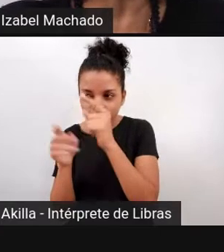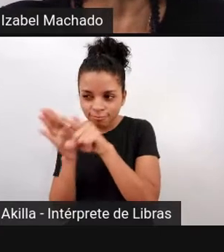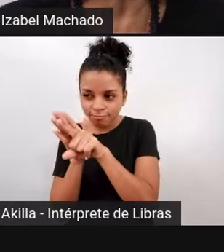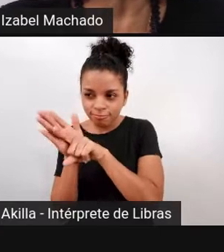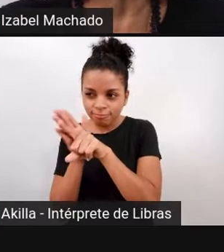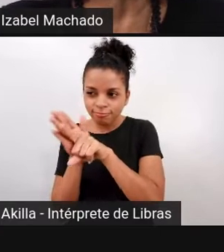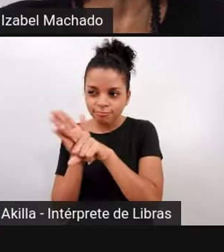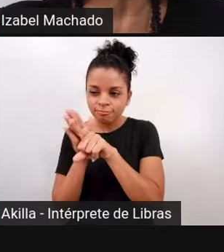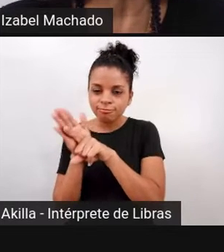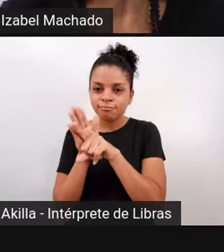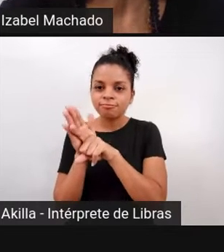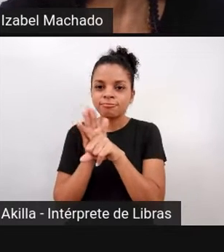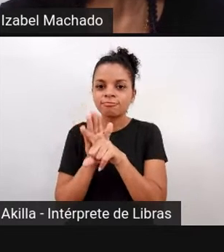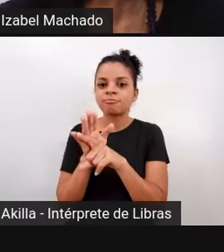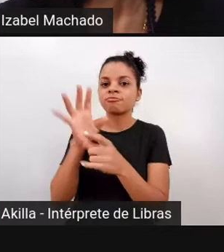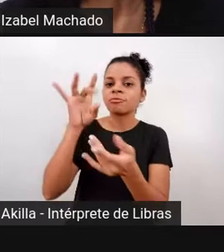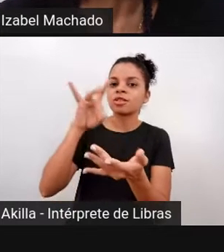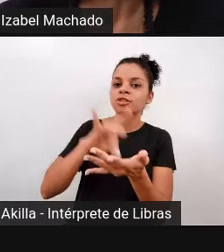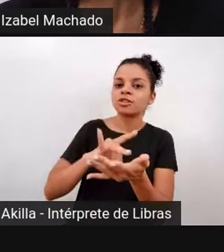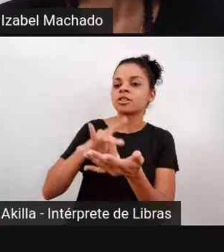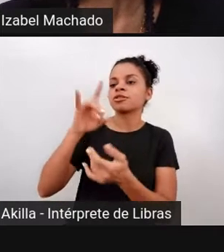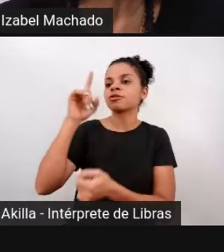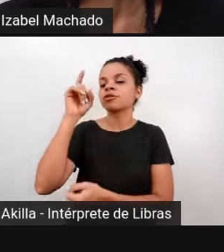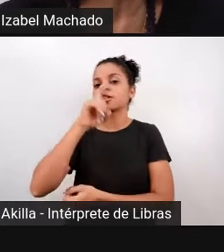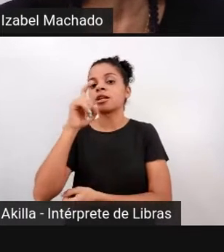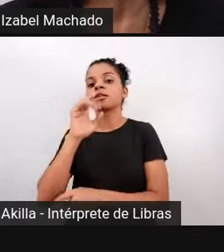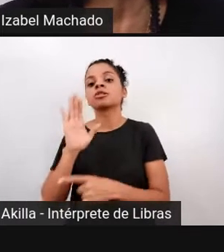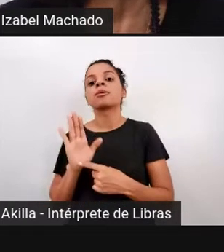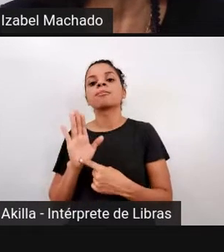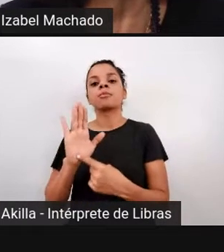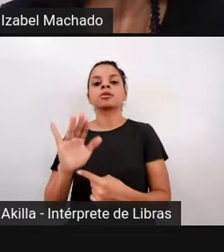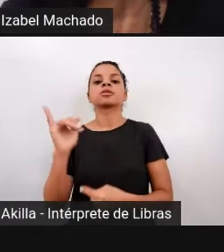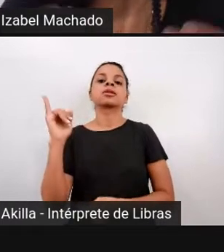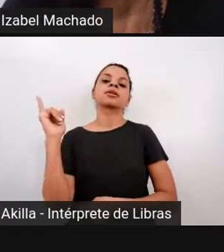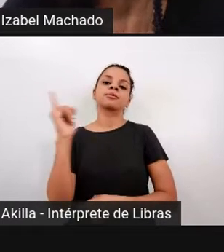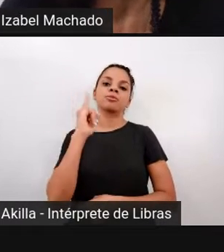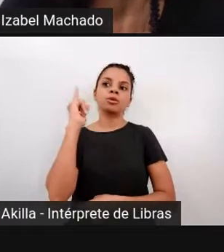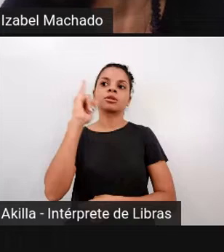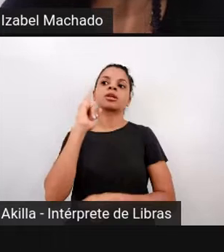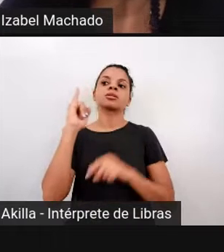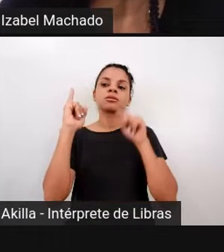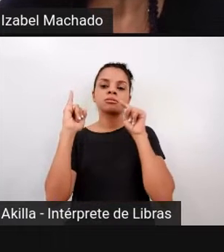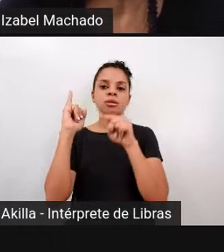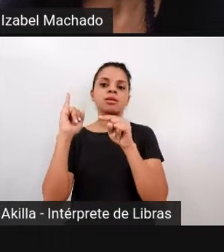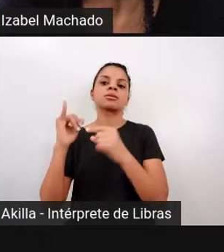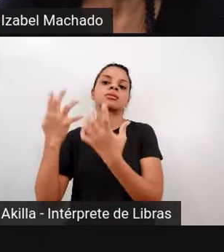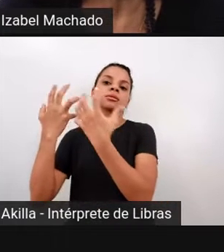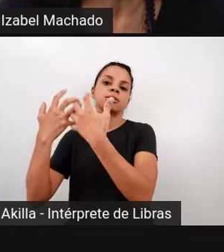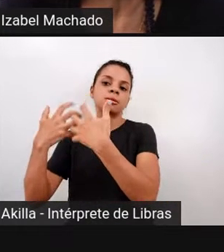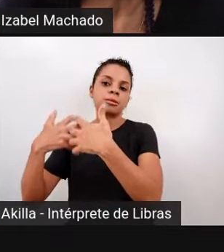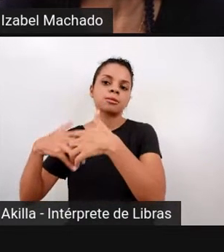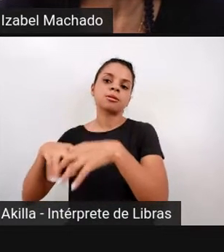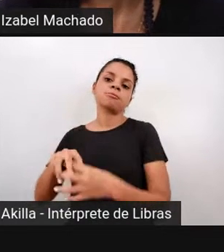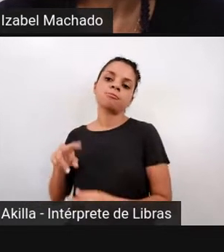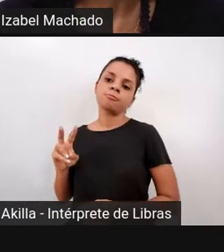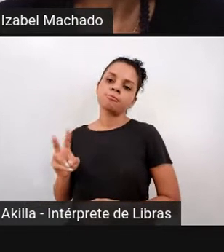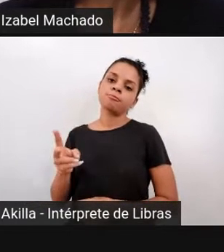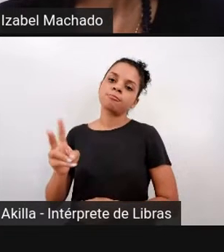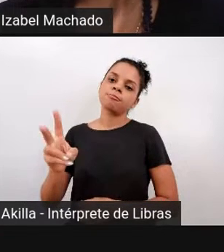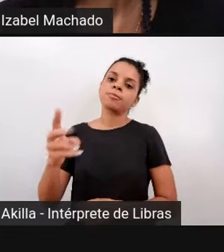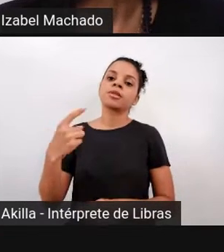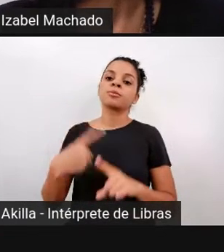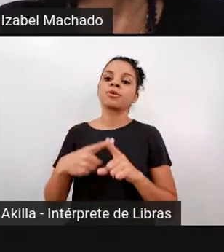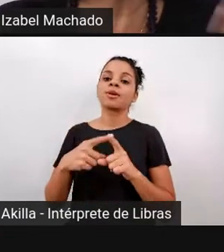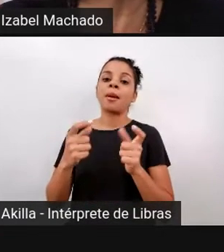ou confirmadas mostra a importância desse serviço para a sociedade, porque a maior parte das informações checadas